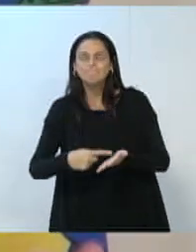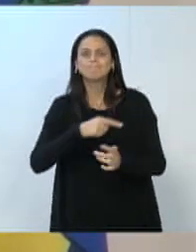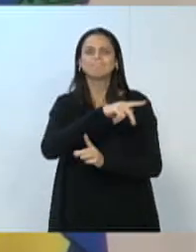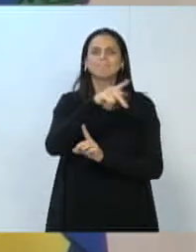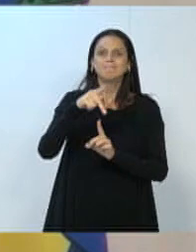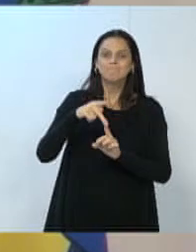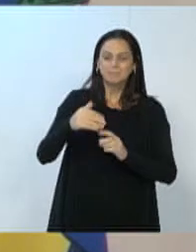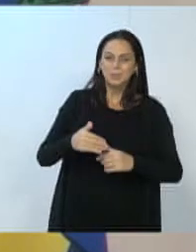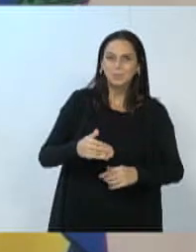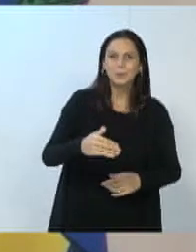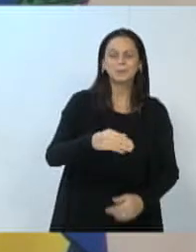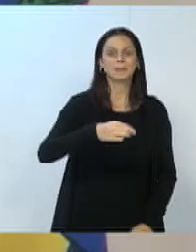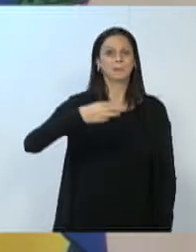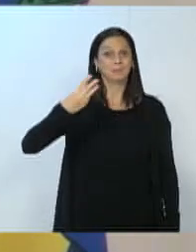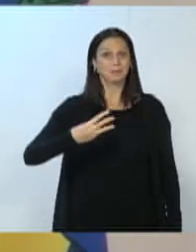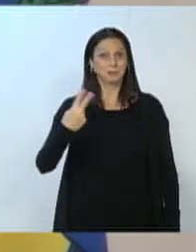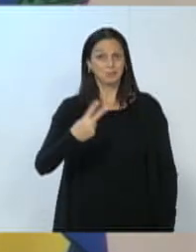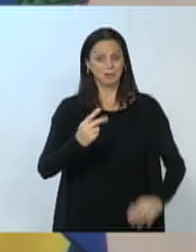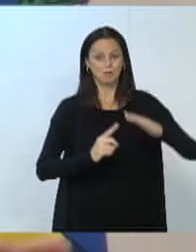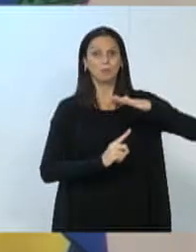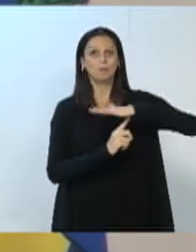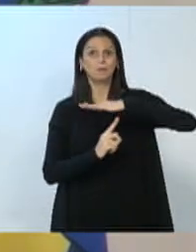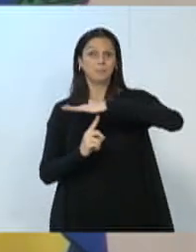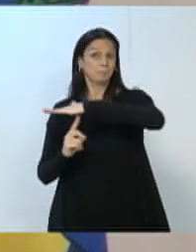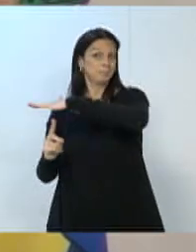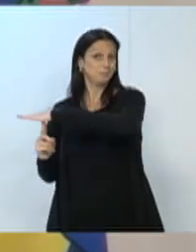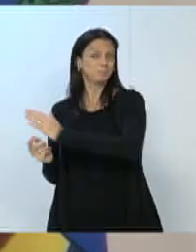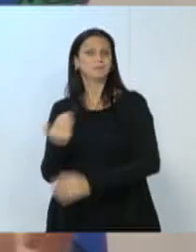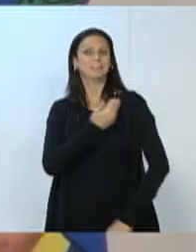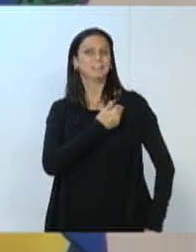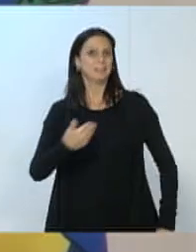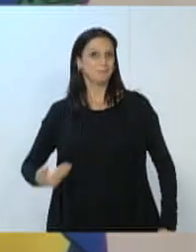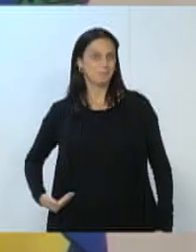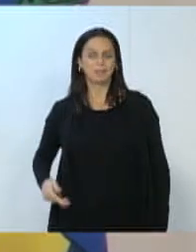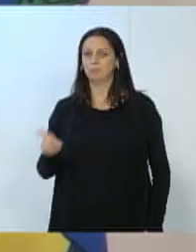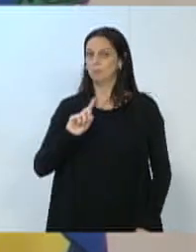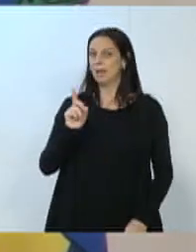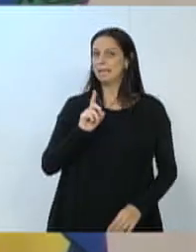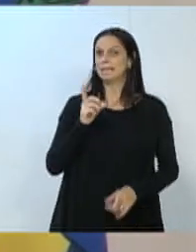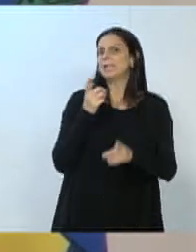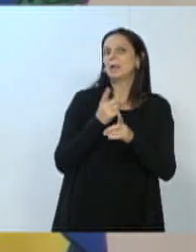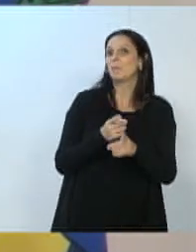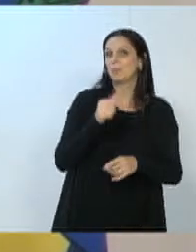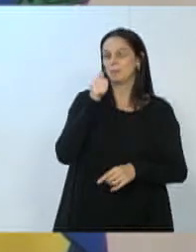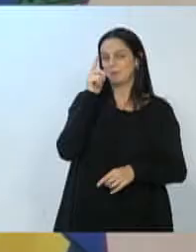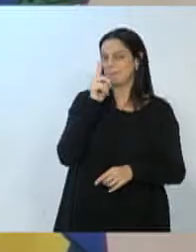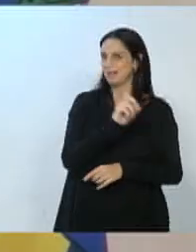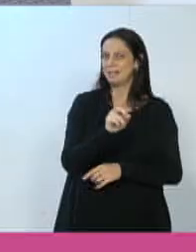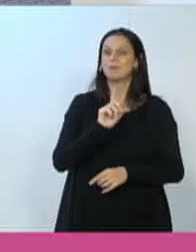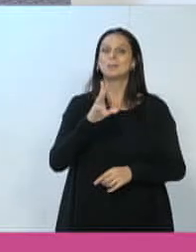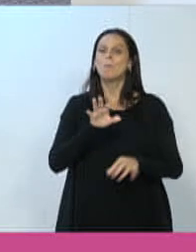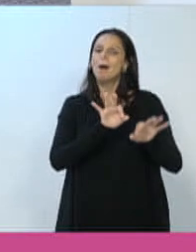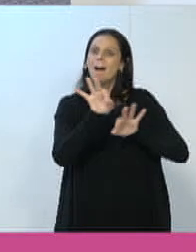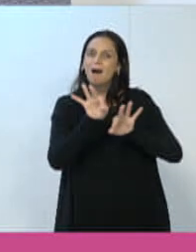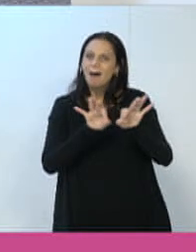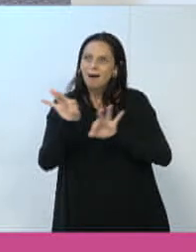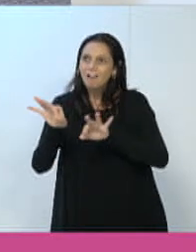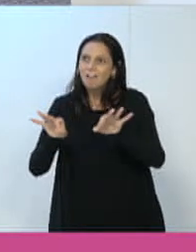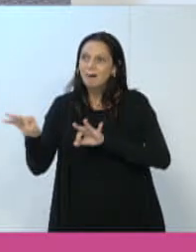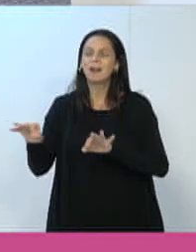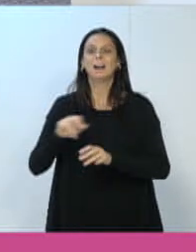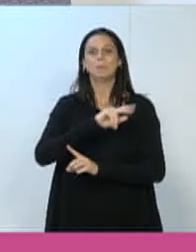iniciar a 32ª feira da amizade não foi os encontros né tradicionais delas ainda e a